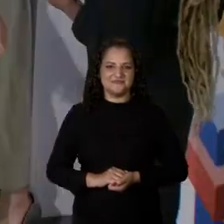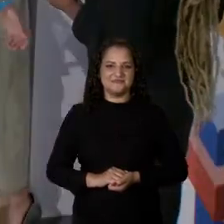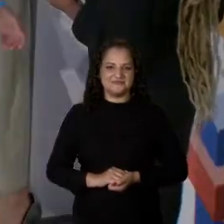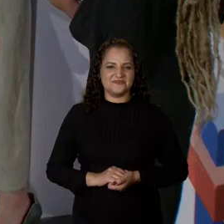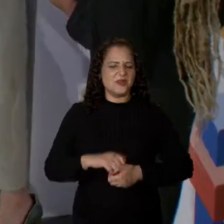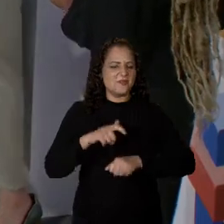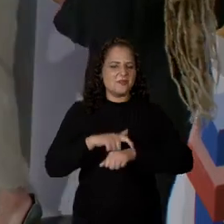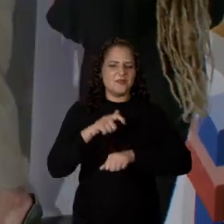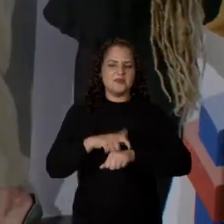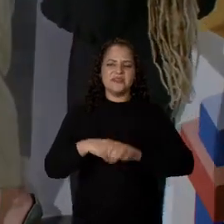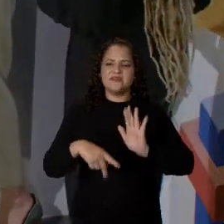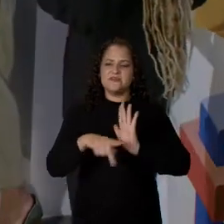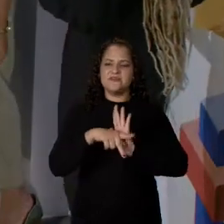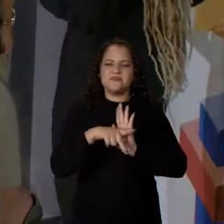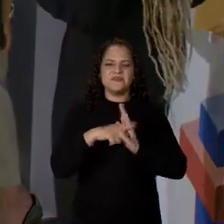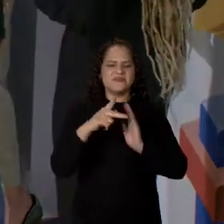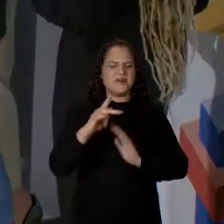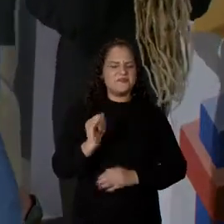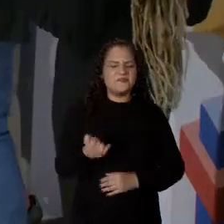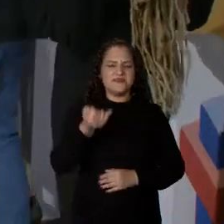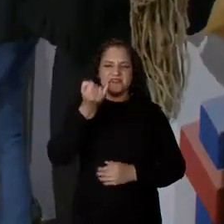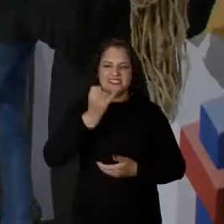Esse momento é de vocês, gente. Aproveitem.